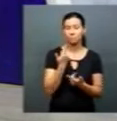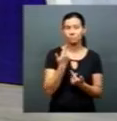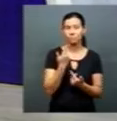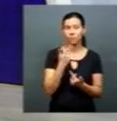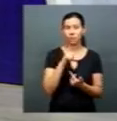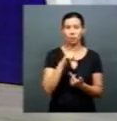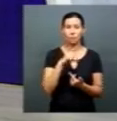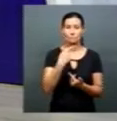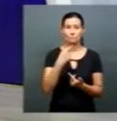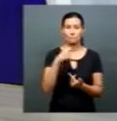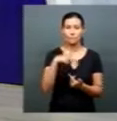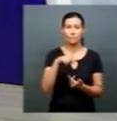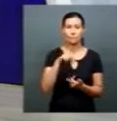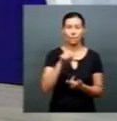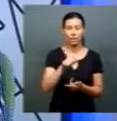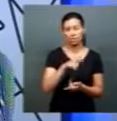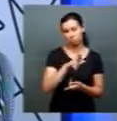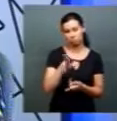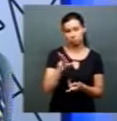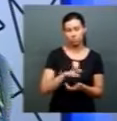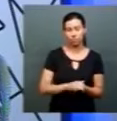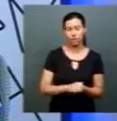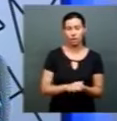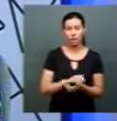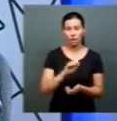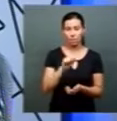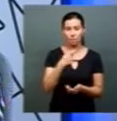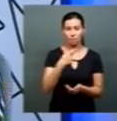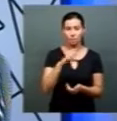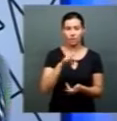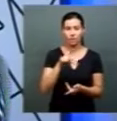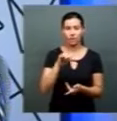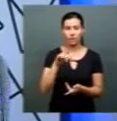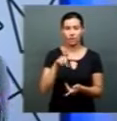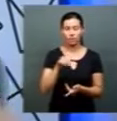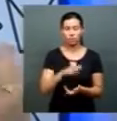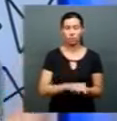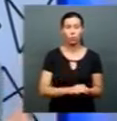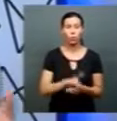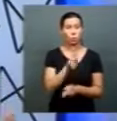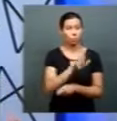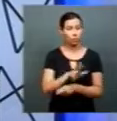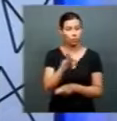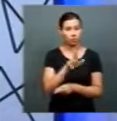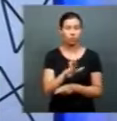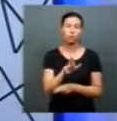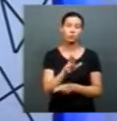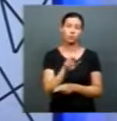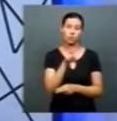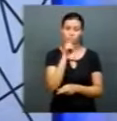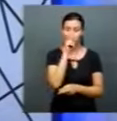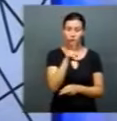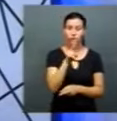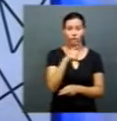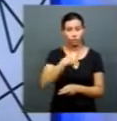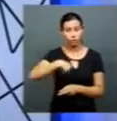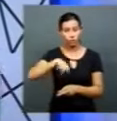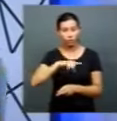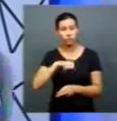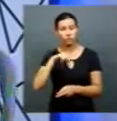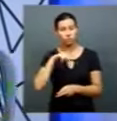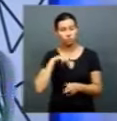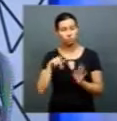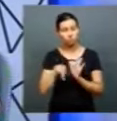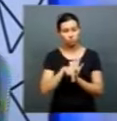né? Uberlândia tem muito potencial, acho que a gente está trabalhando forte, né? Nós fazemos parte do ecossistema que a Manuela